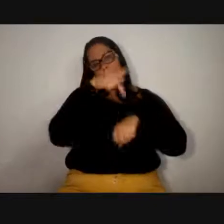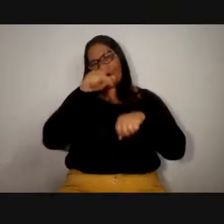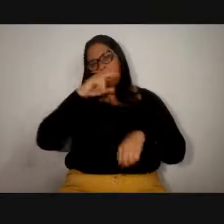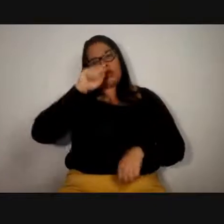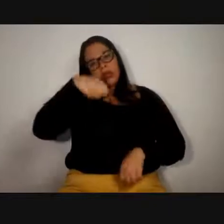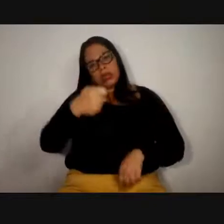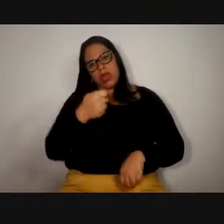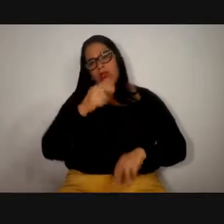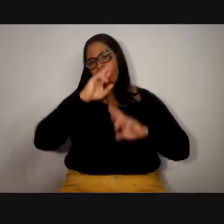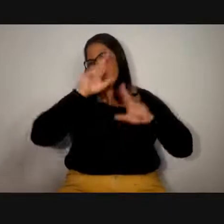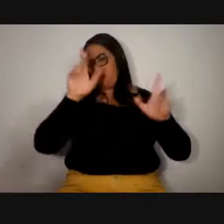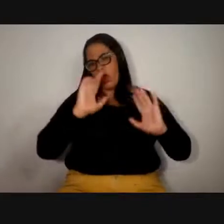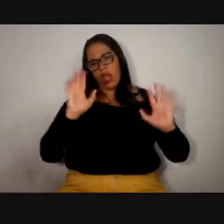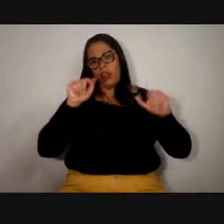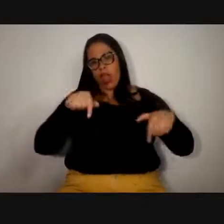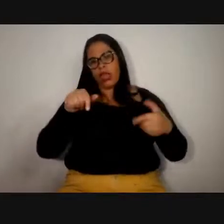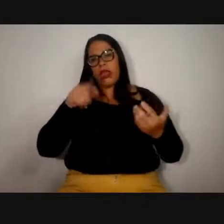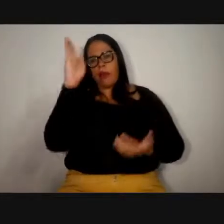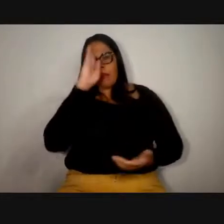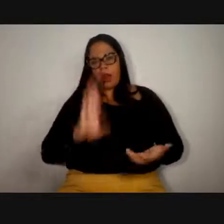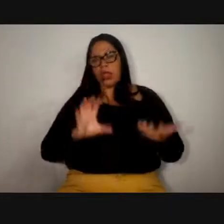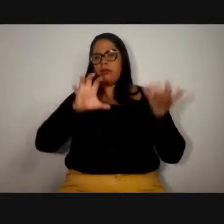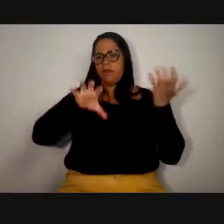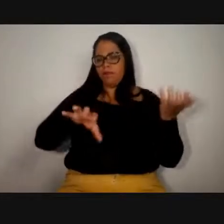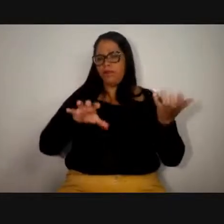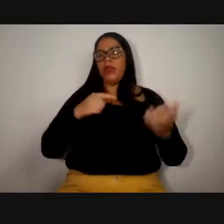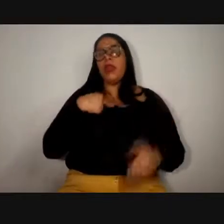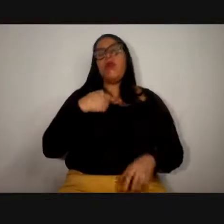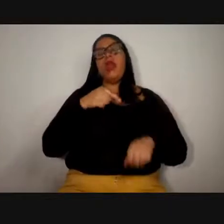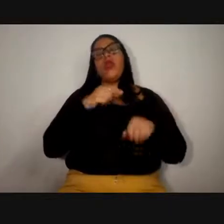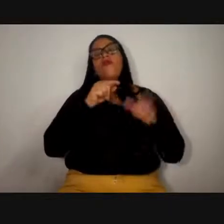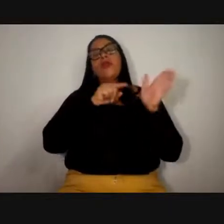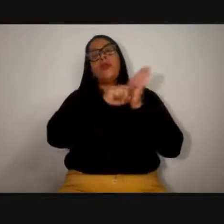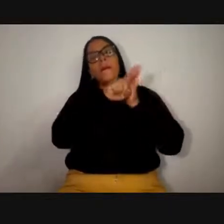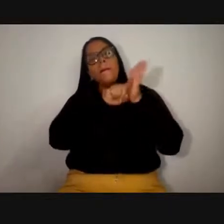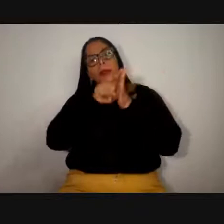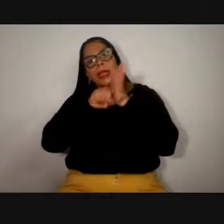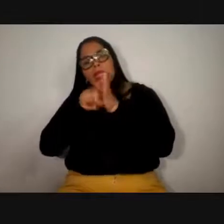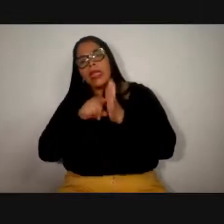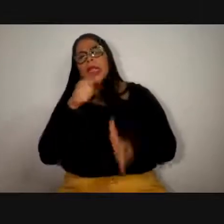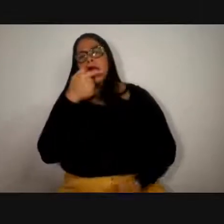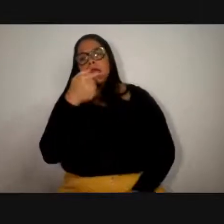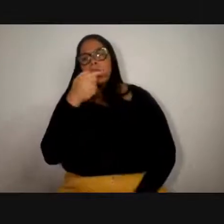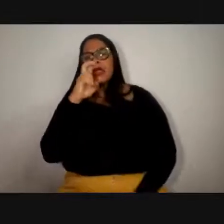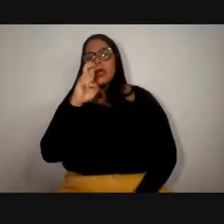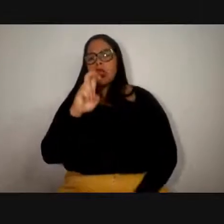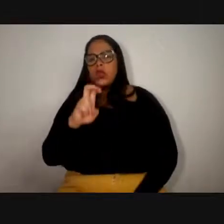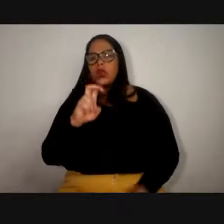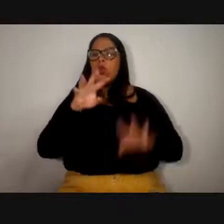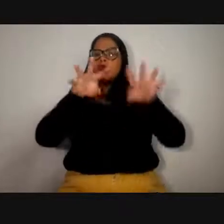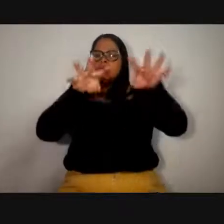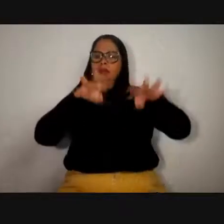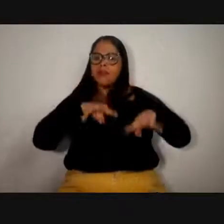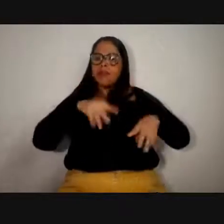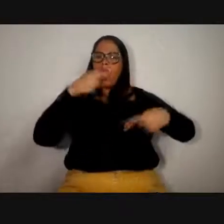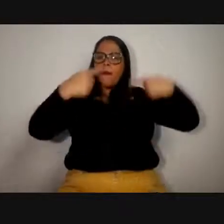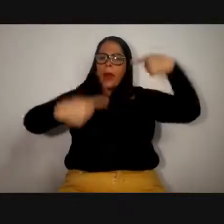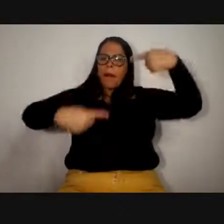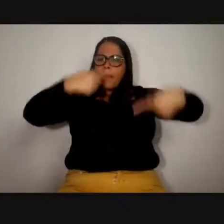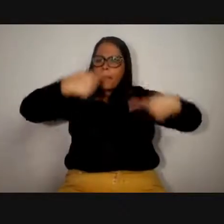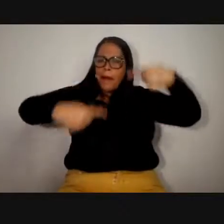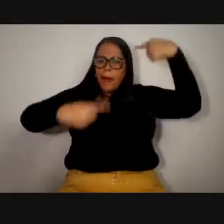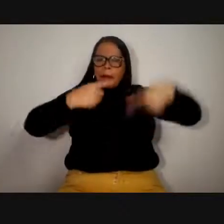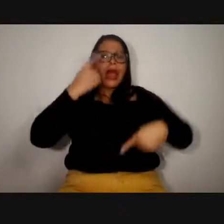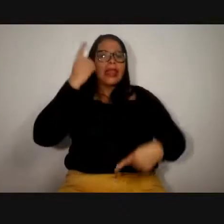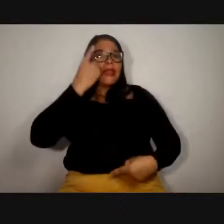ativa das sessões, então foram 172 sessões analisadas, mais de 670 horas de